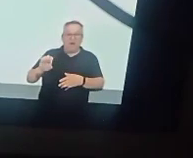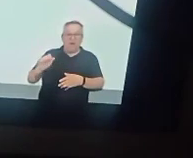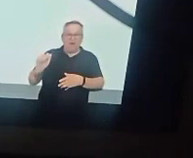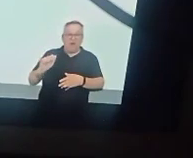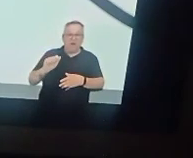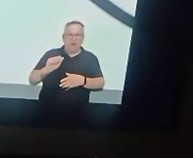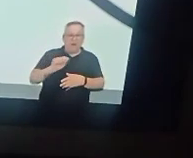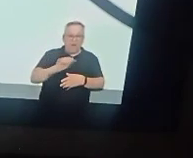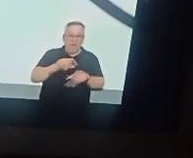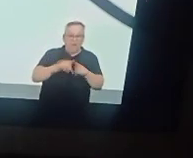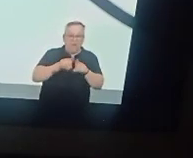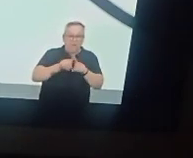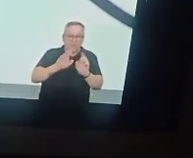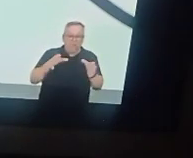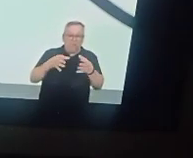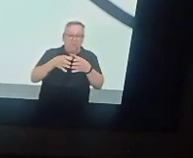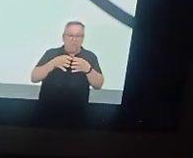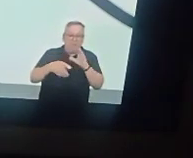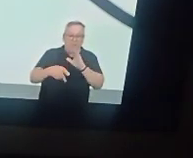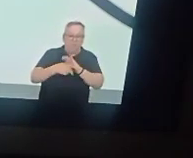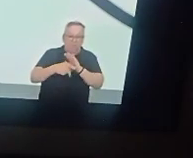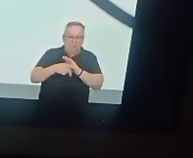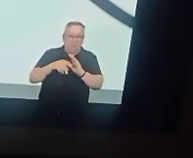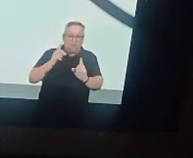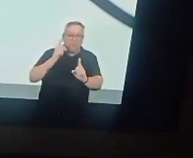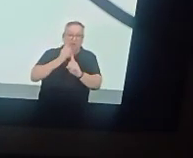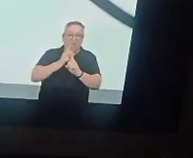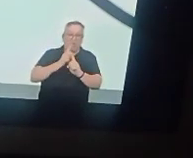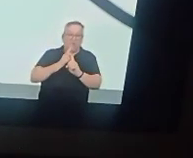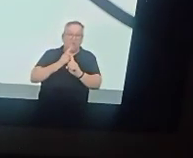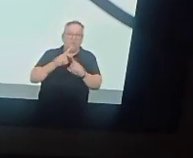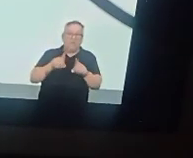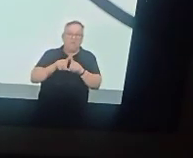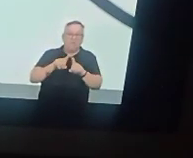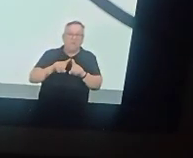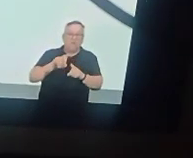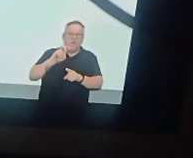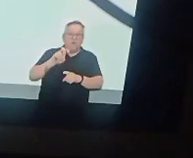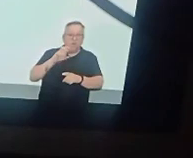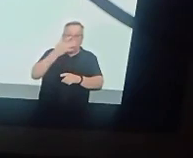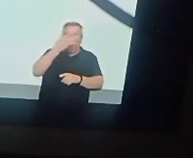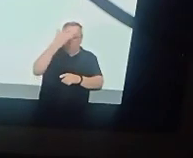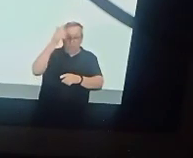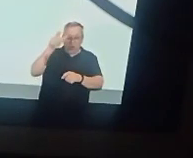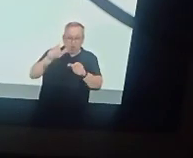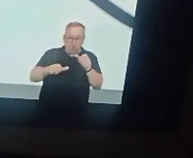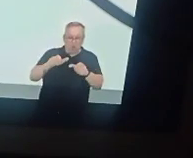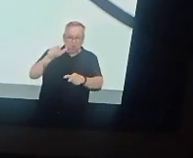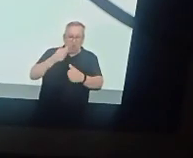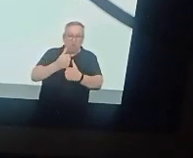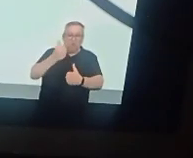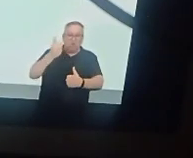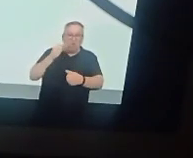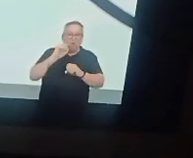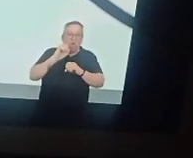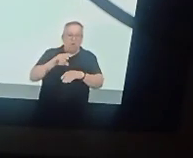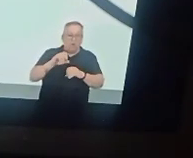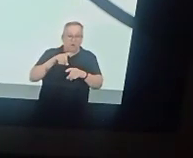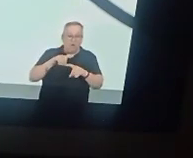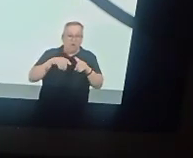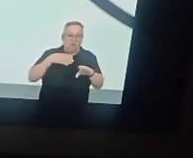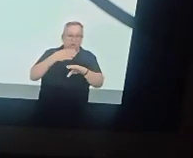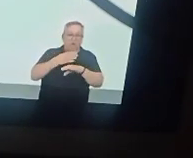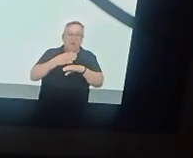os integrantes das bancas de heteroidentificação. São 5 membros por diretoria de ensino que fazem parte